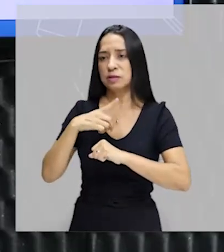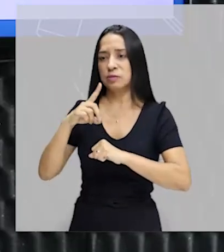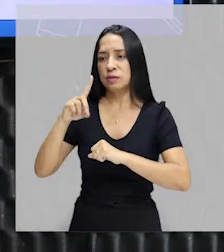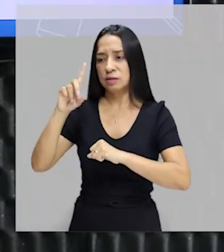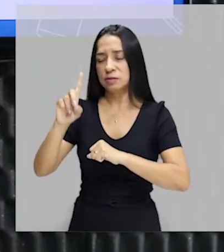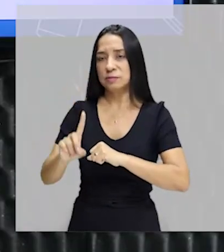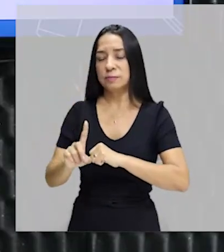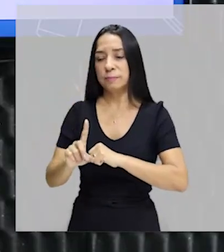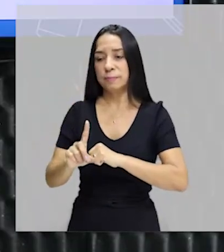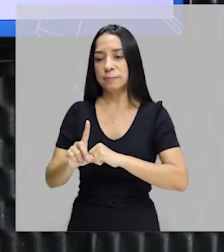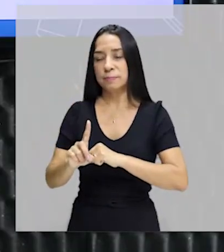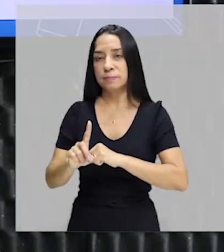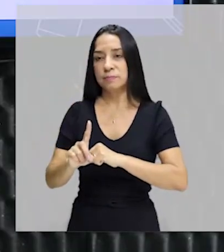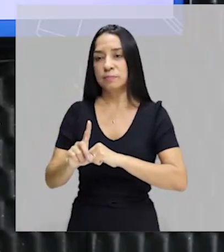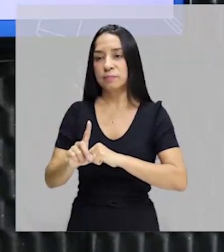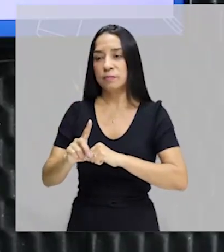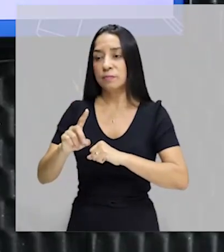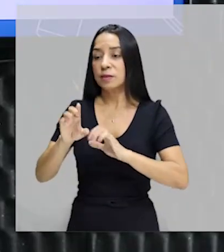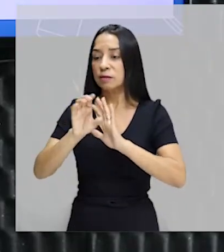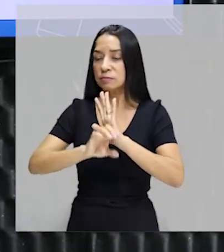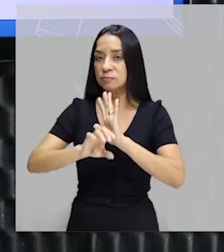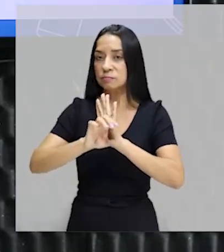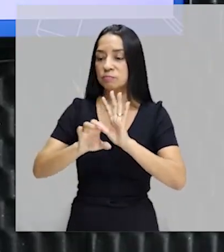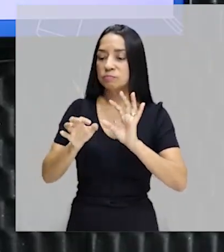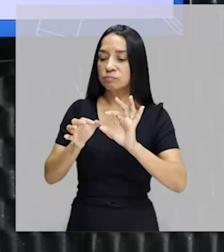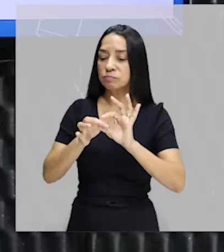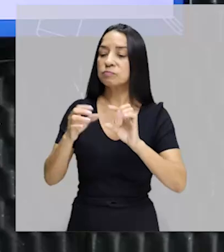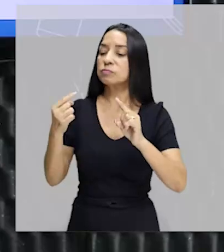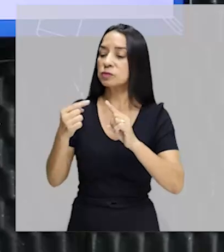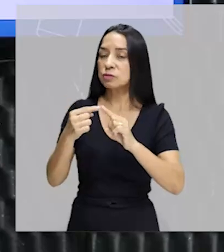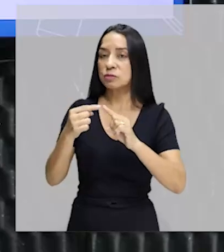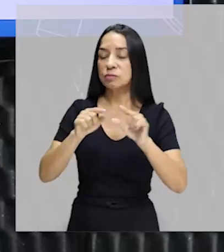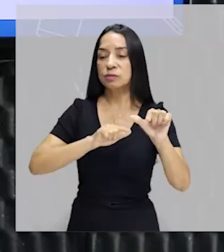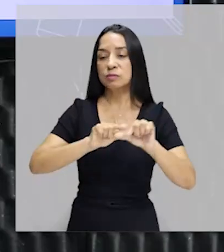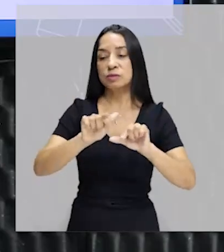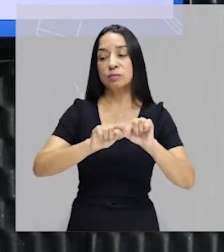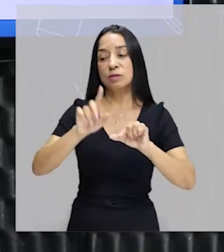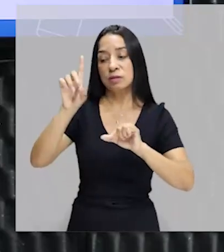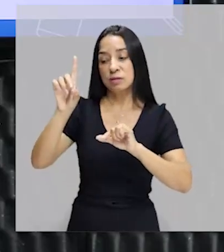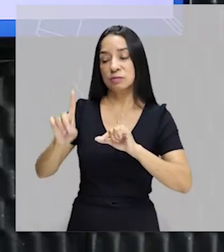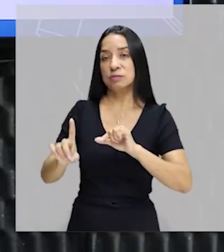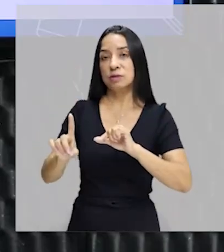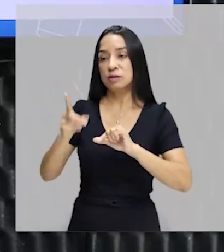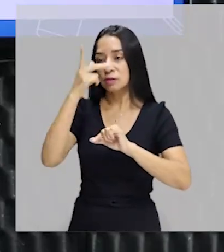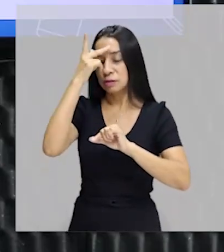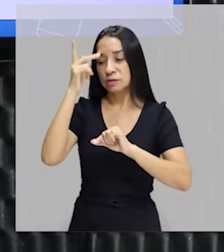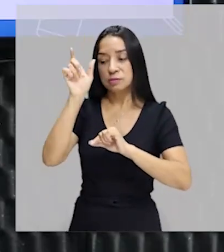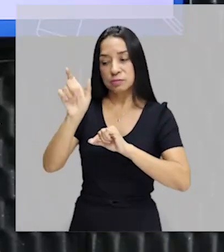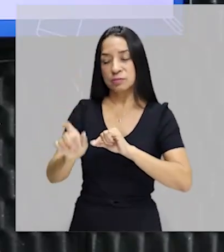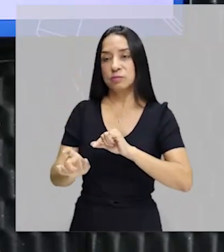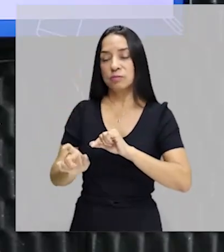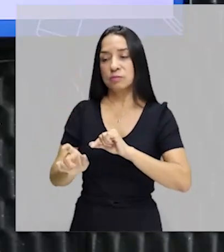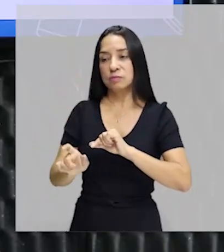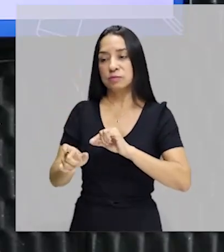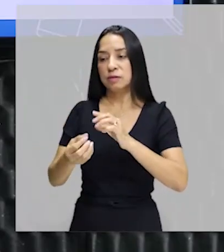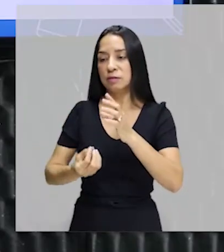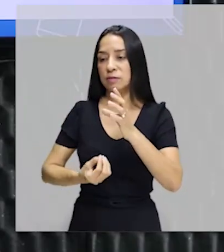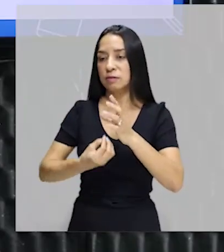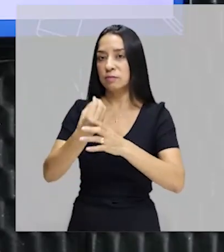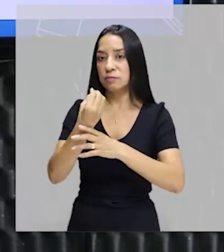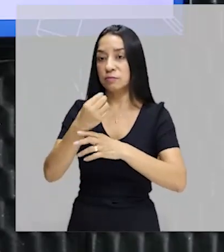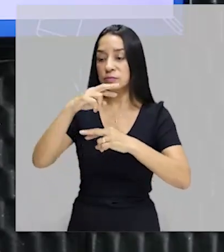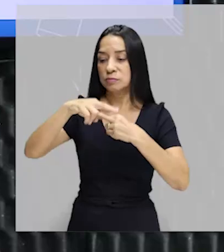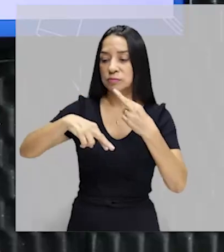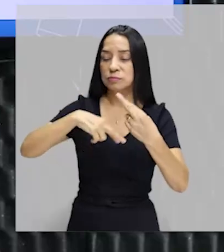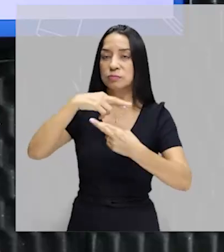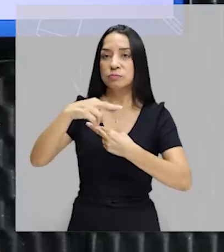essa definição, associar o trabalho à dignidade do indivíduo, isso é fruto das revoluções industriais.